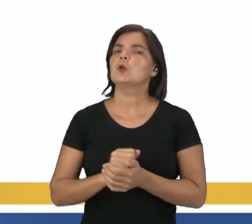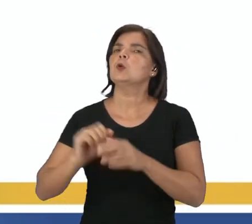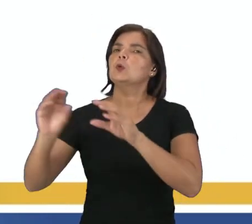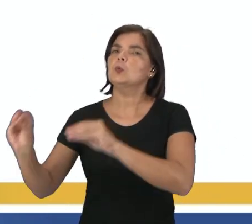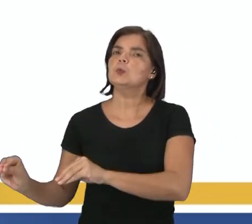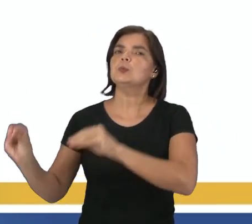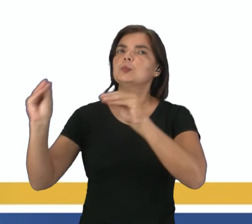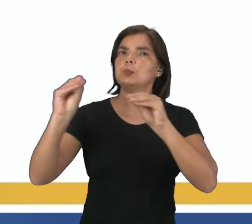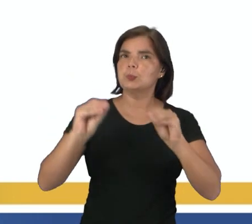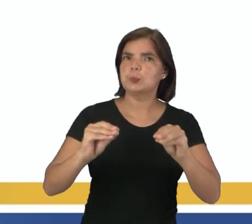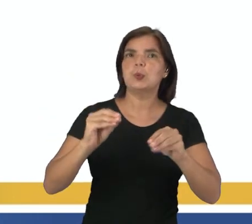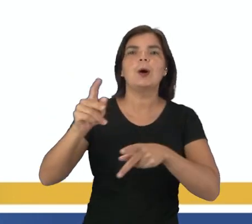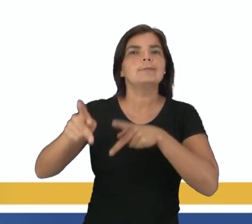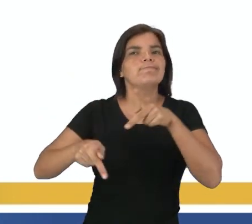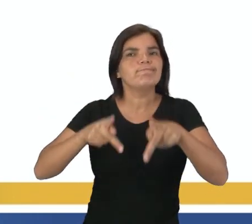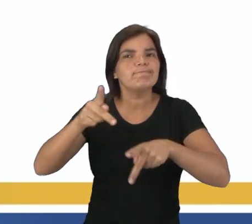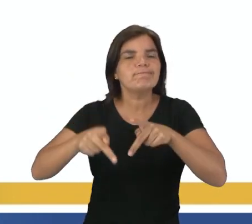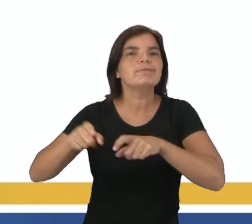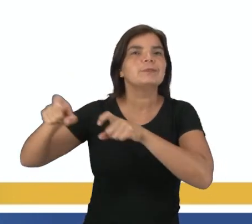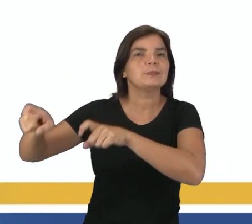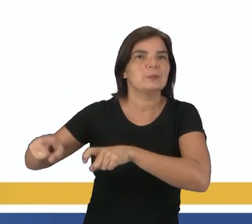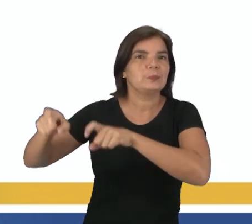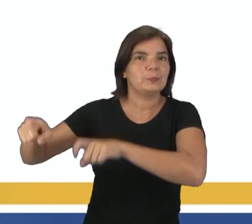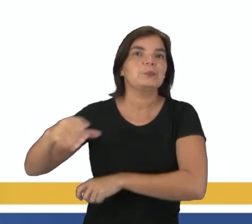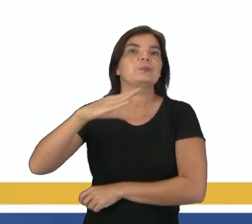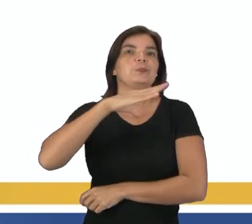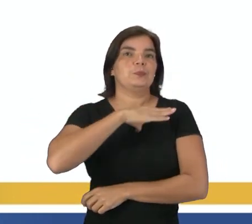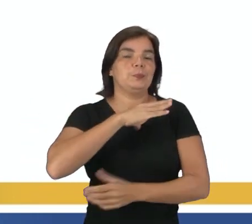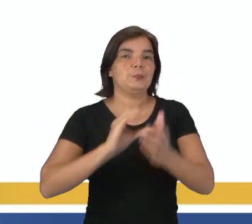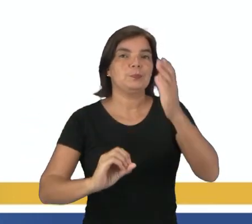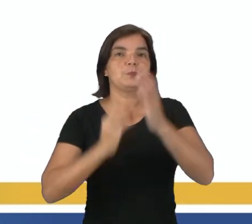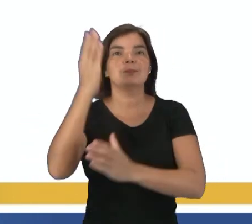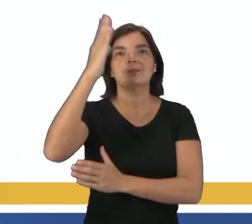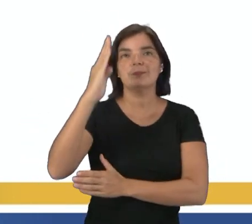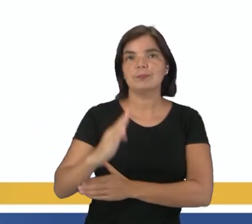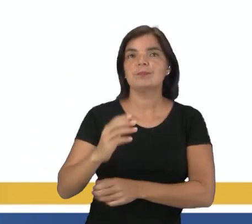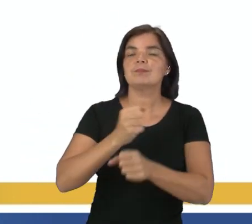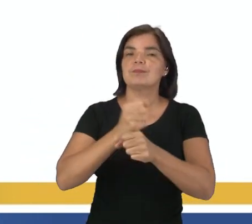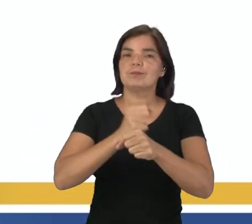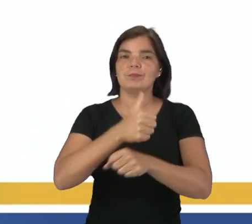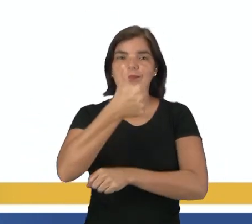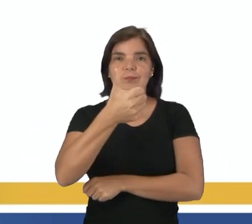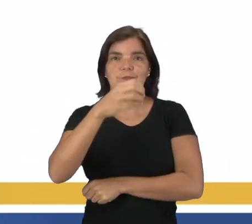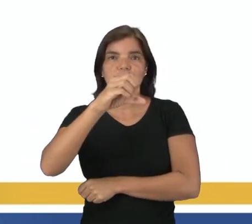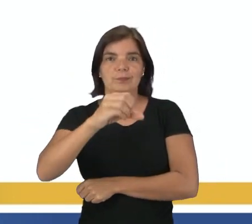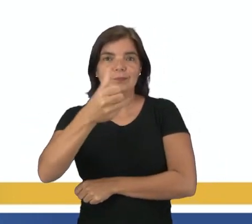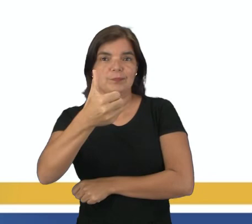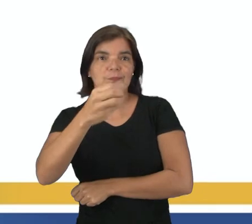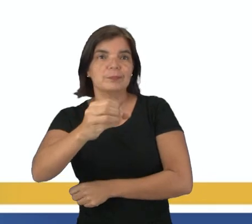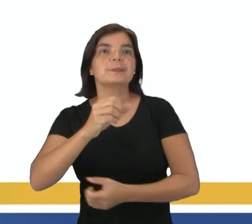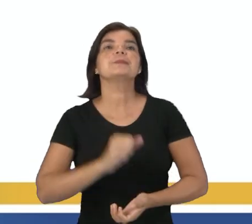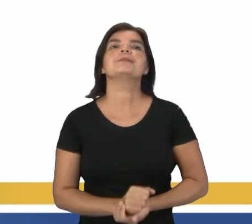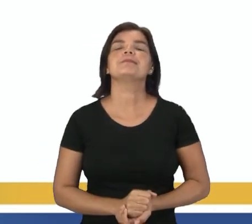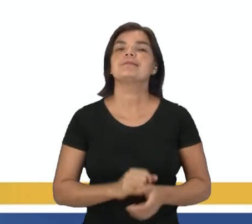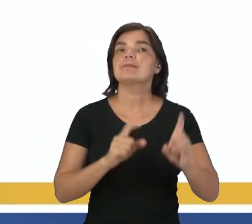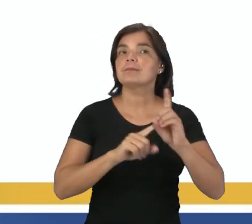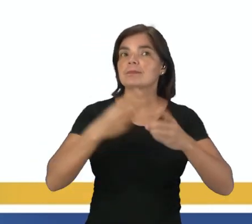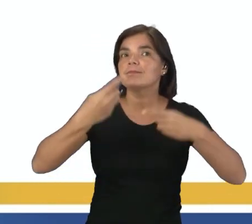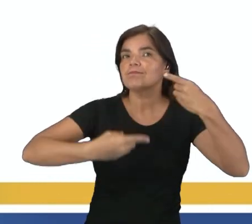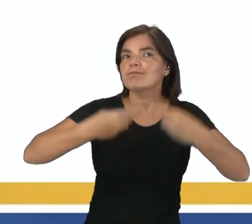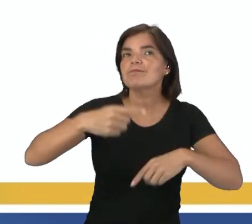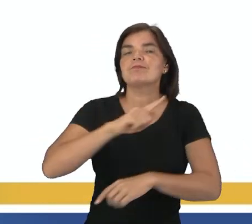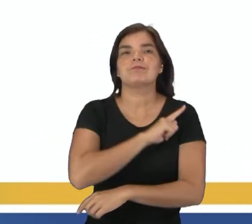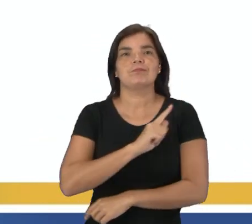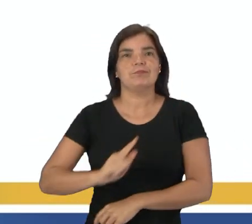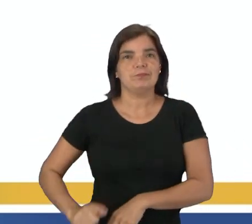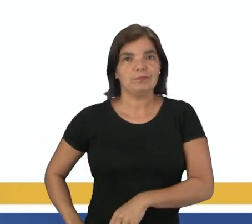e deslocamento em massa da população do campo para as cidades que ocorreu no Brasil a partir de 1960 letra